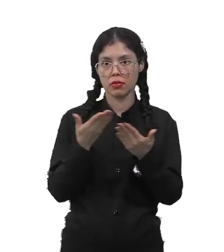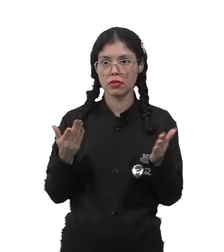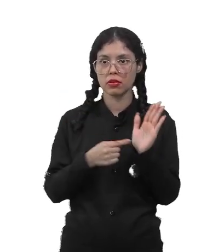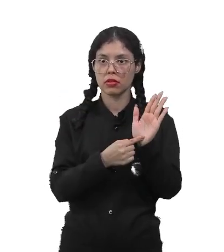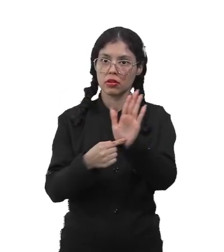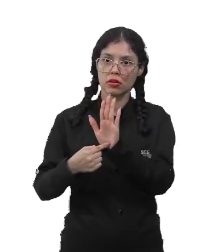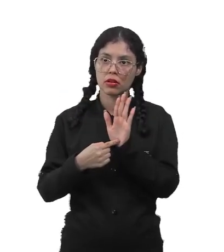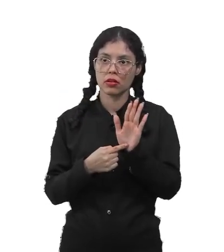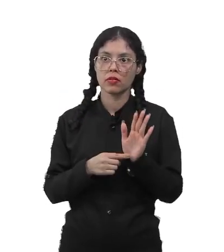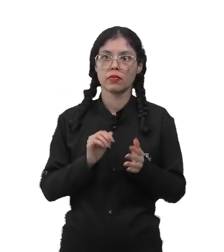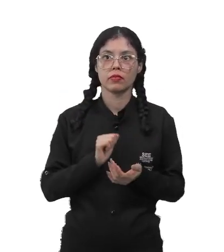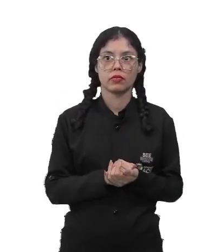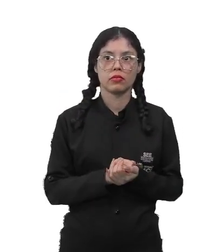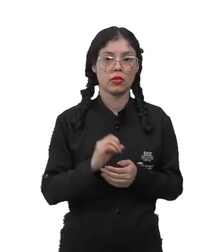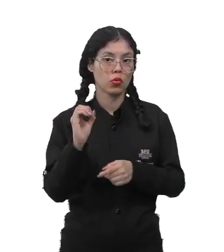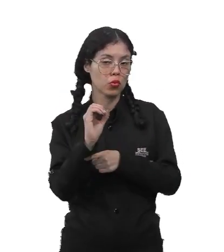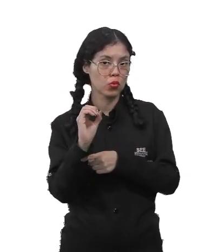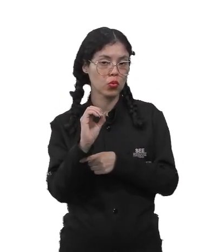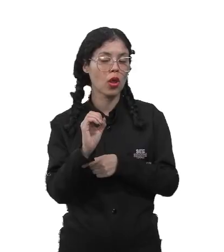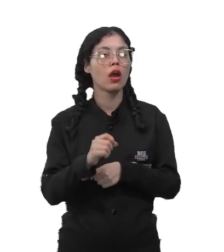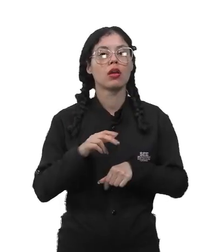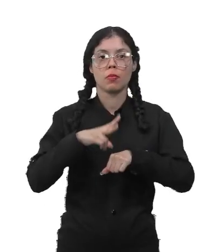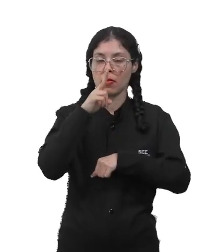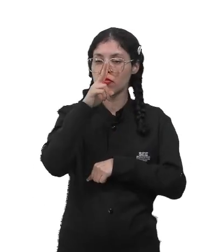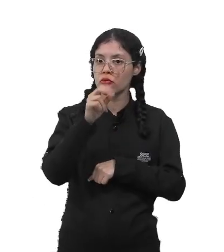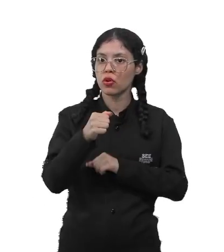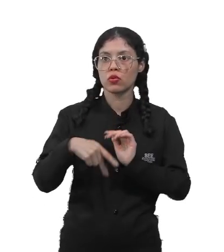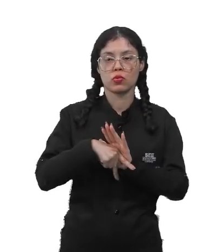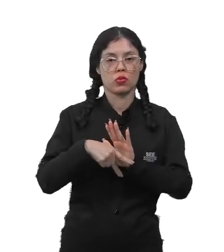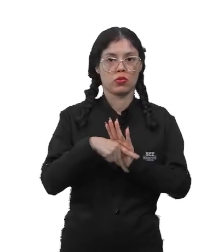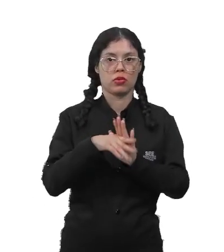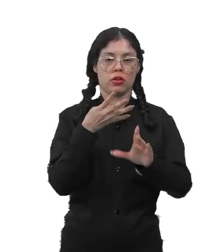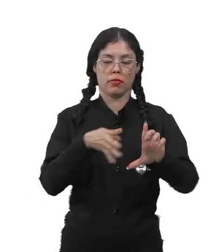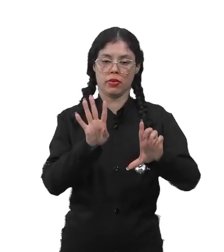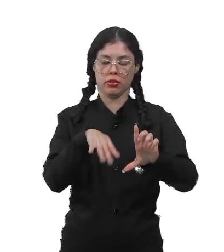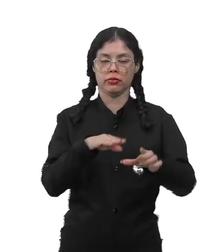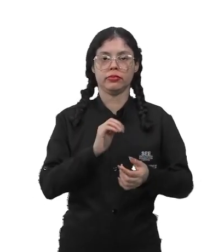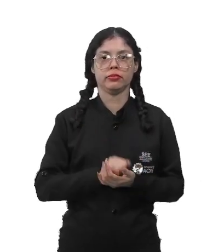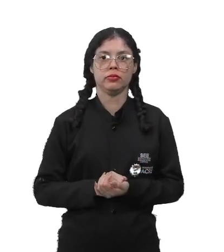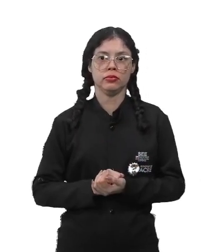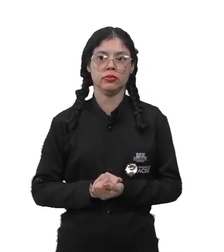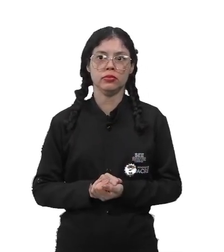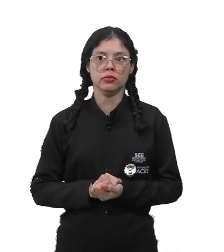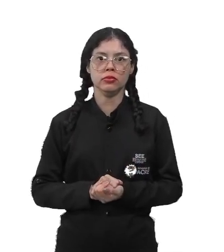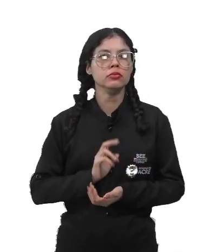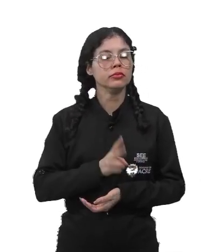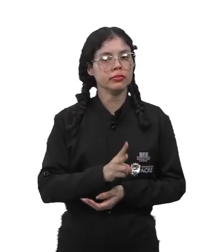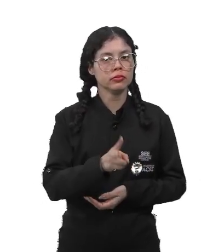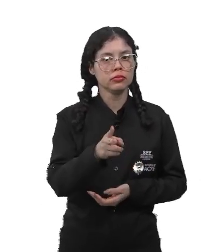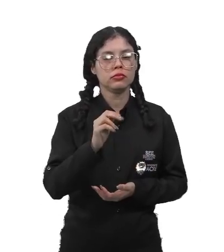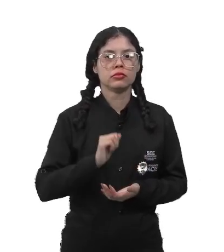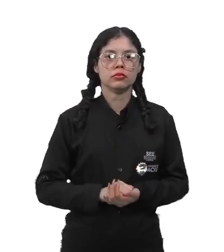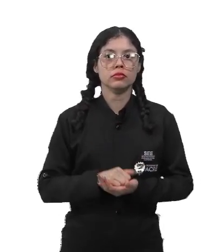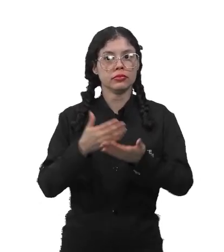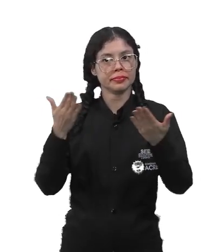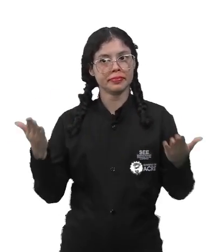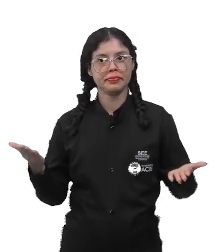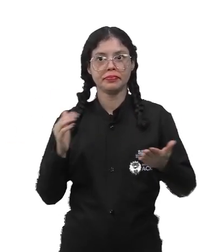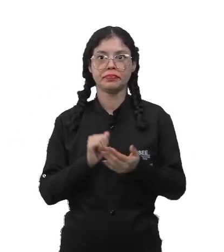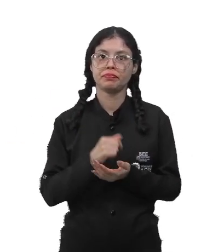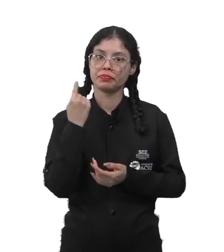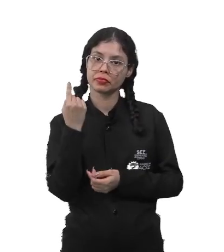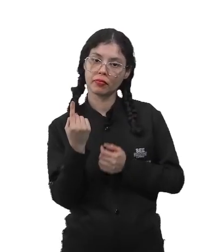ó. Oxigênio, ele é o segundo elemento mais forte da tabela periódica, tá? E assim por diante. Então,